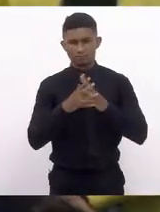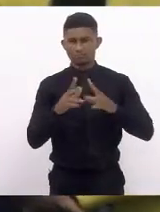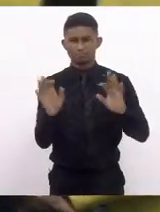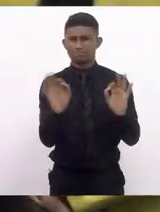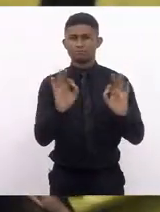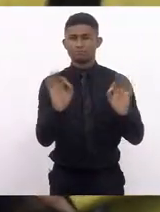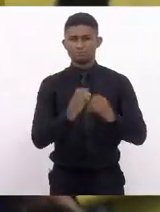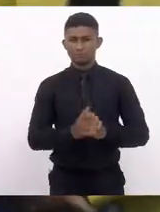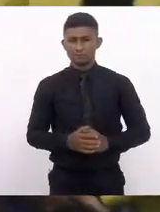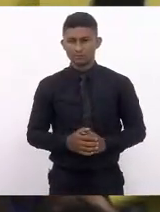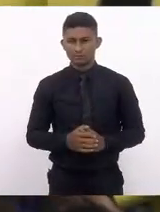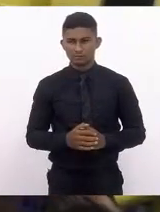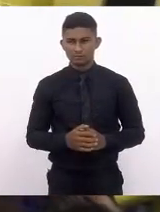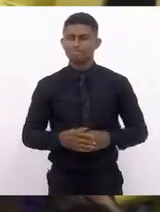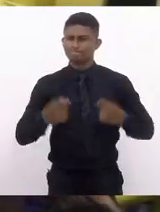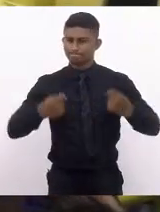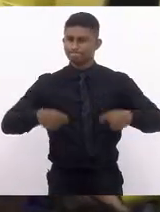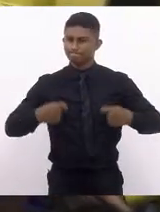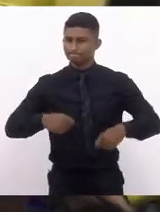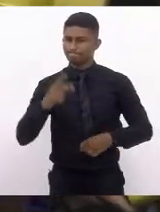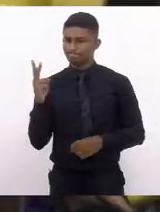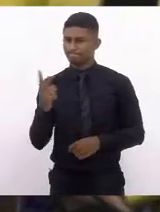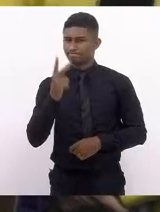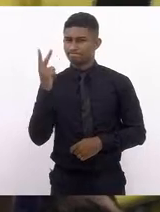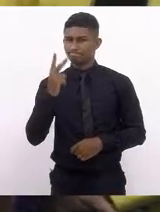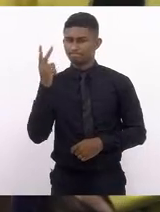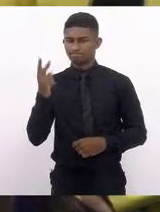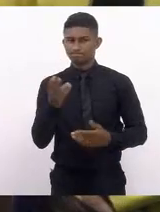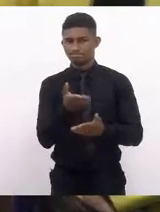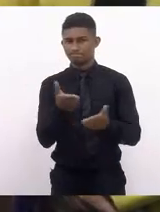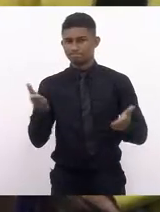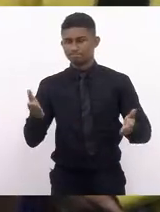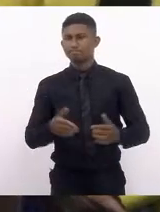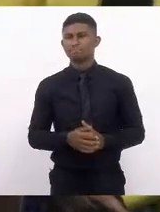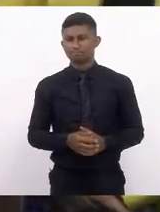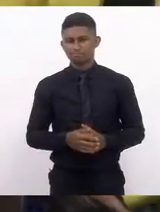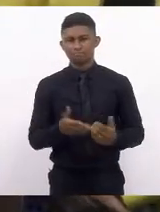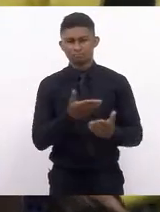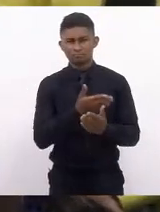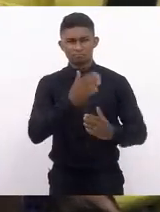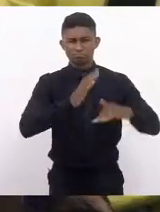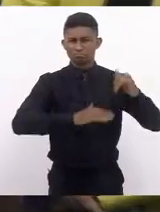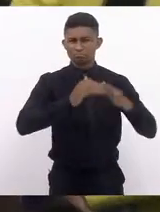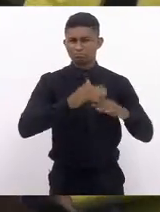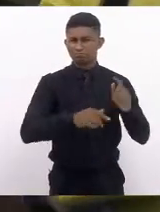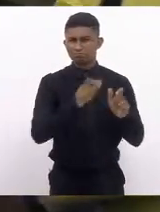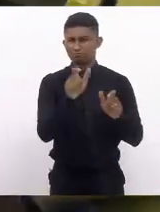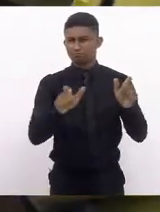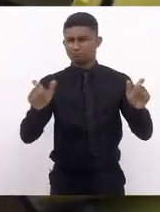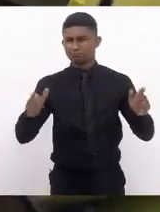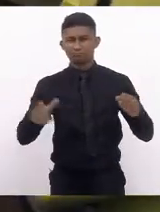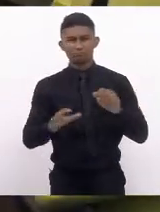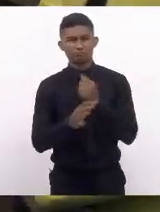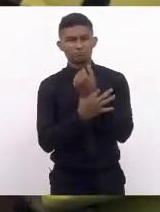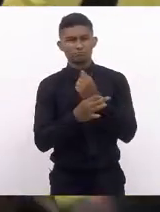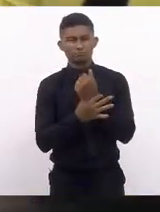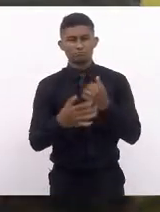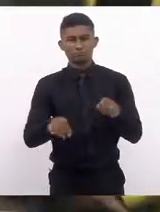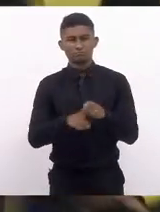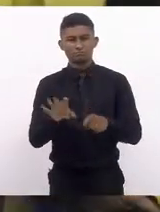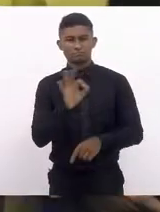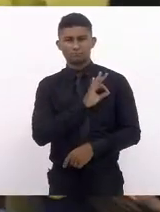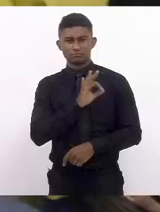necessidade de valorizar tem significar profissionais da segurança pública da polícia